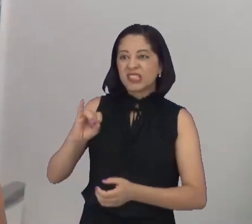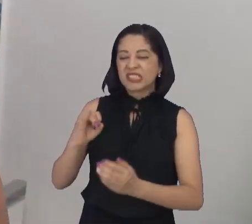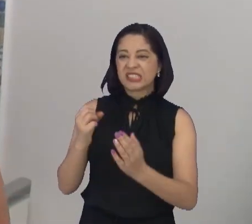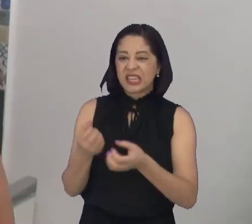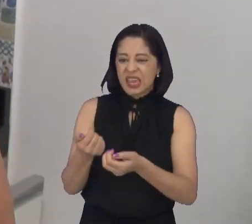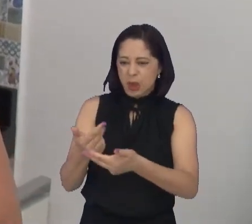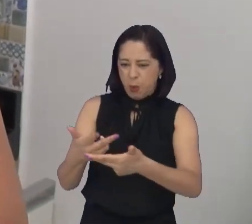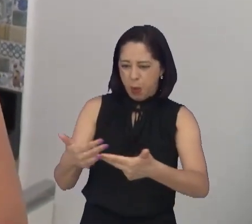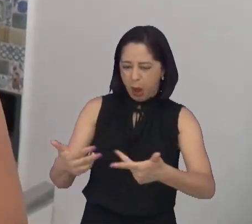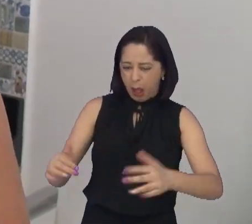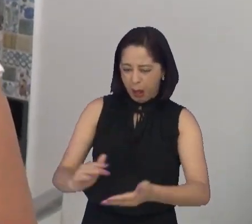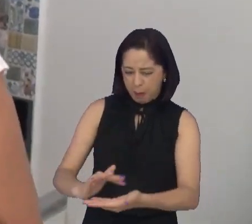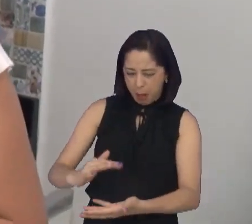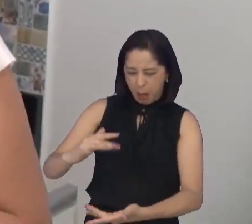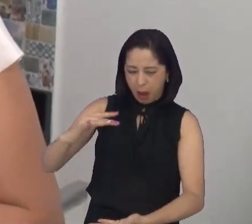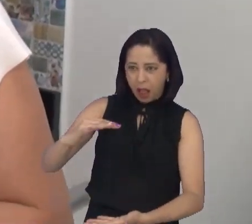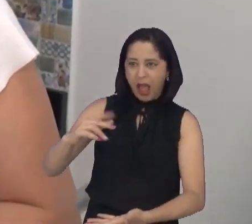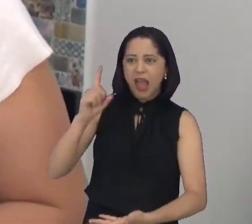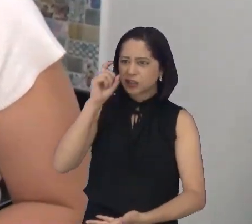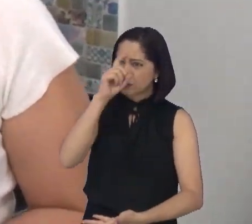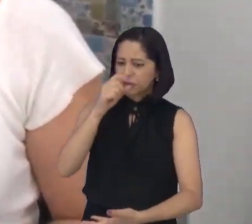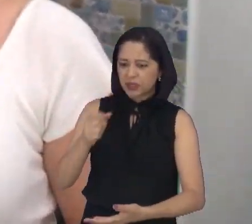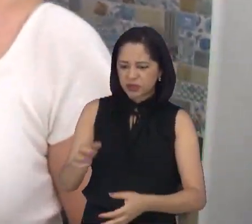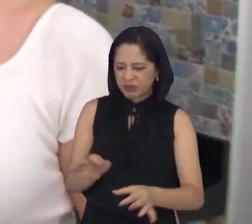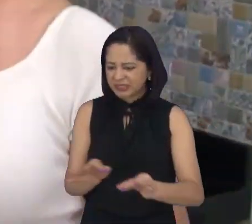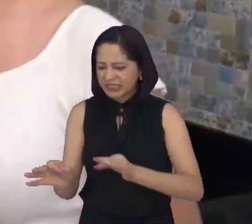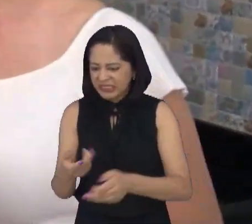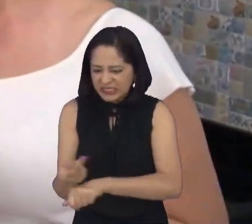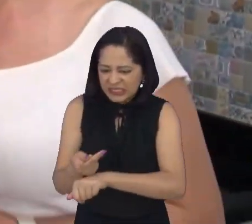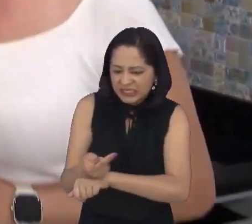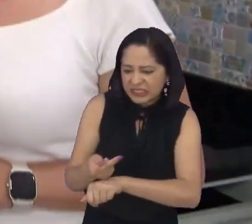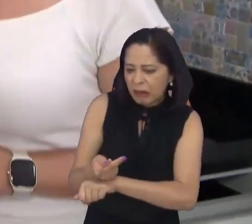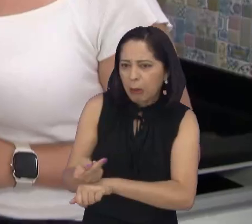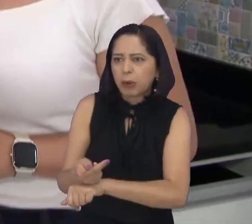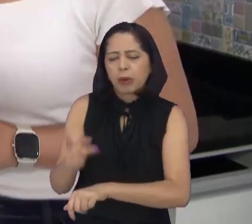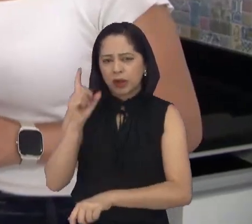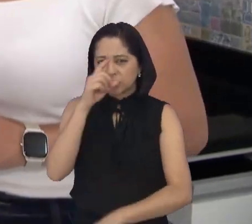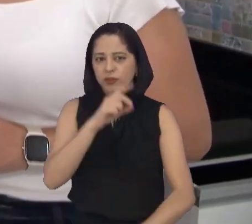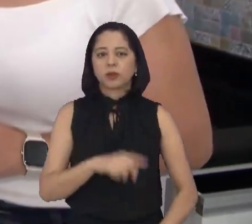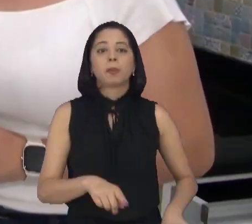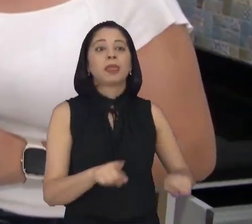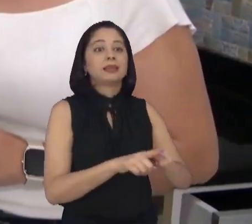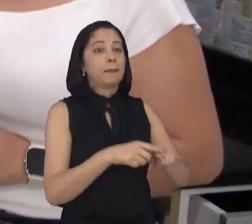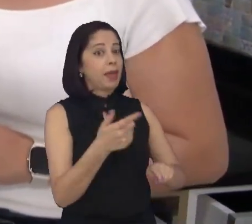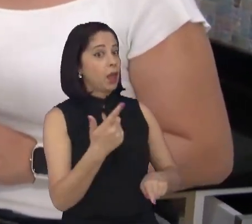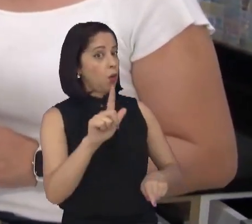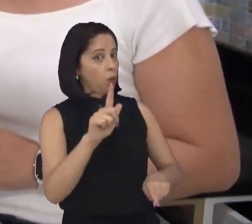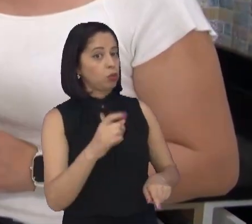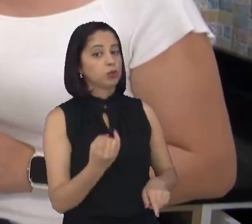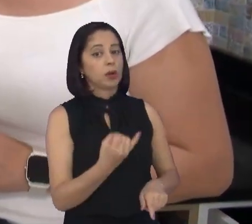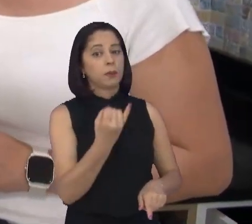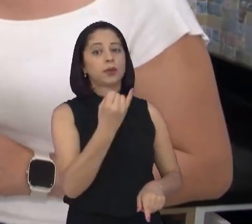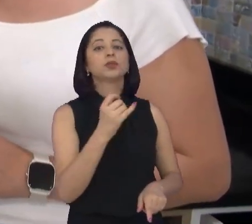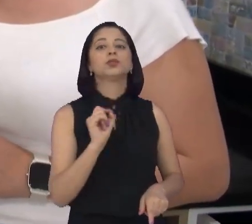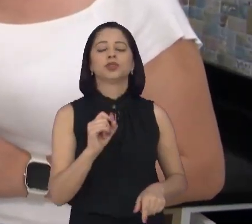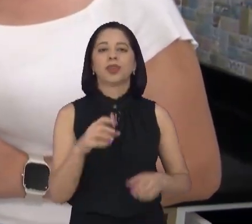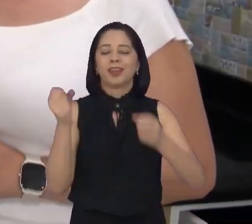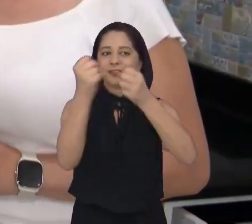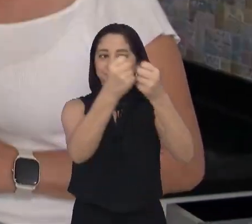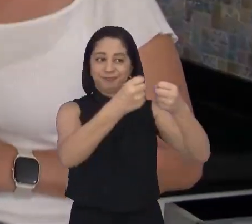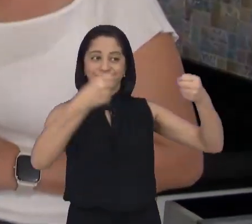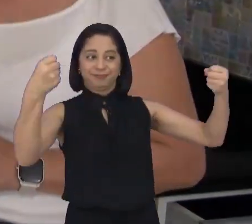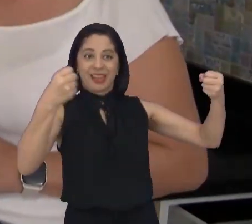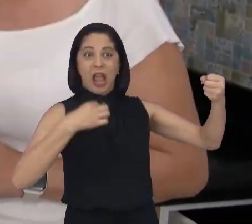para procurar o que você está precisando. Hoje, falando em organização, um outro ponto que também pega é a questão do guarda-roupa. Eu vou